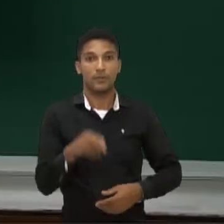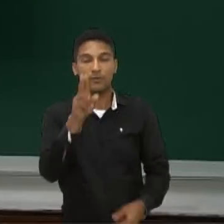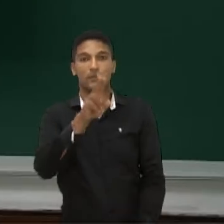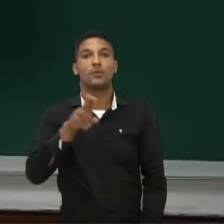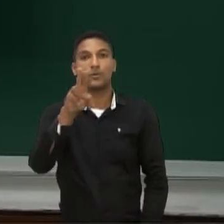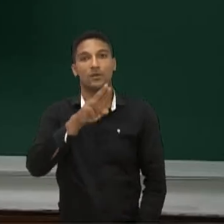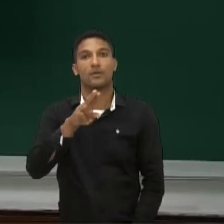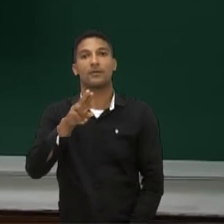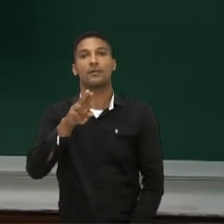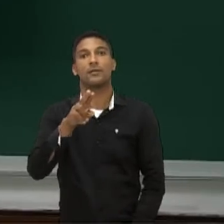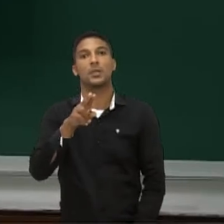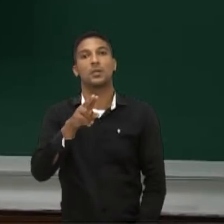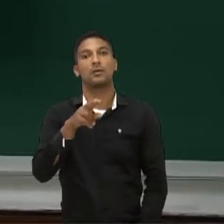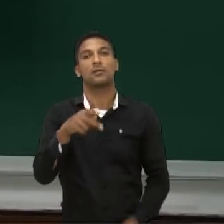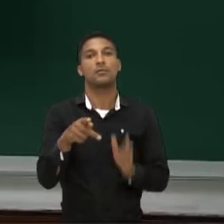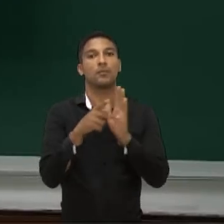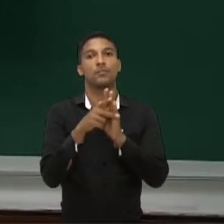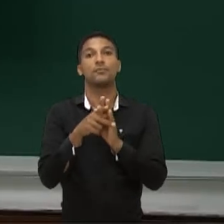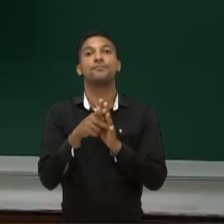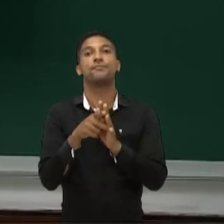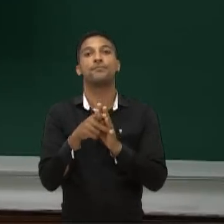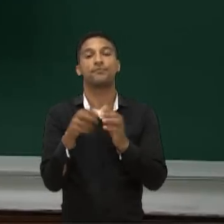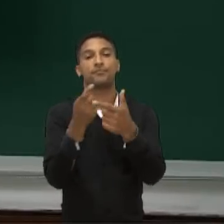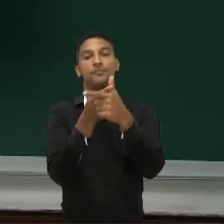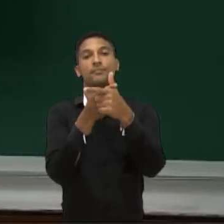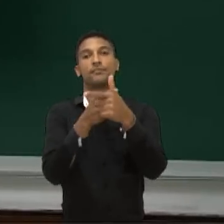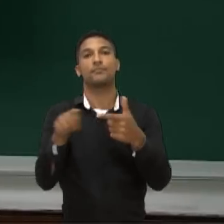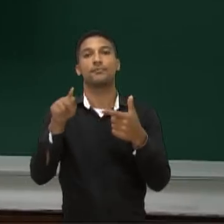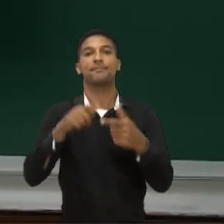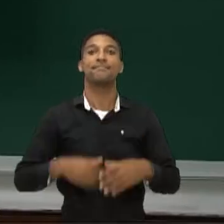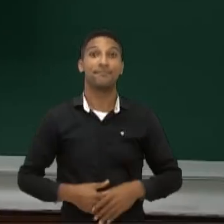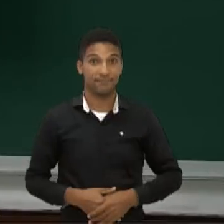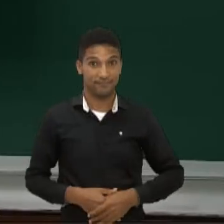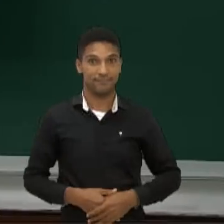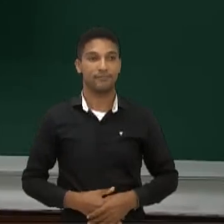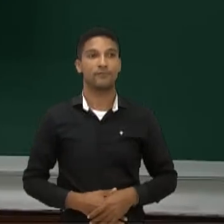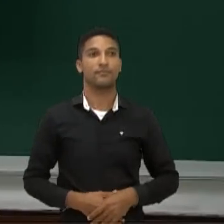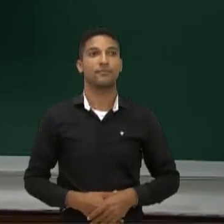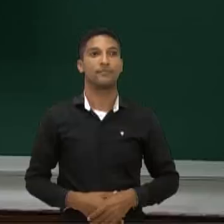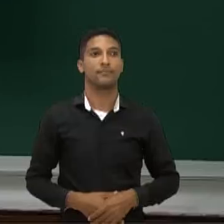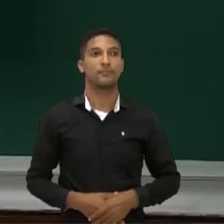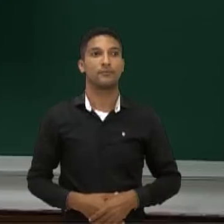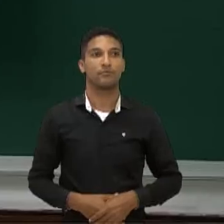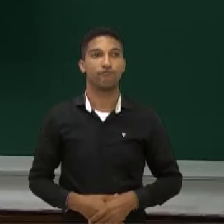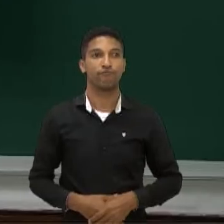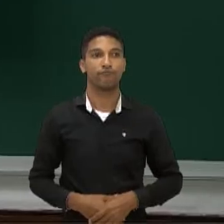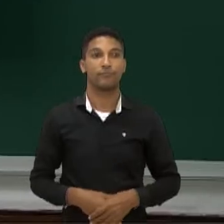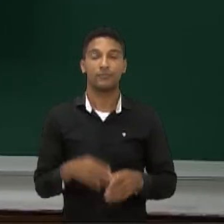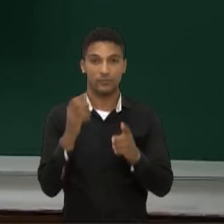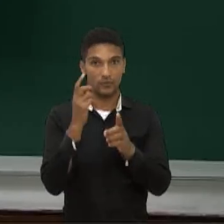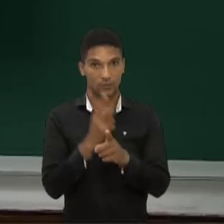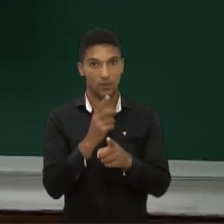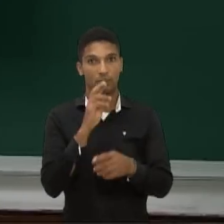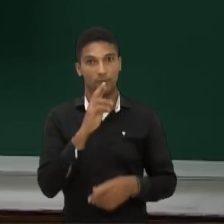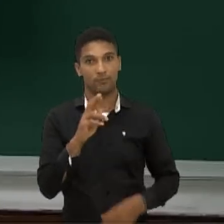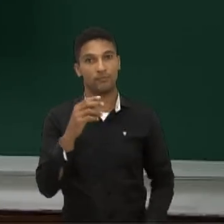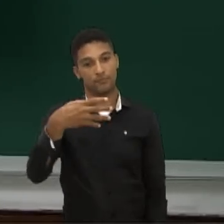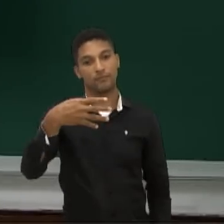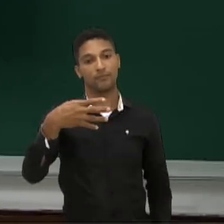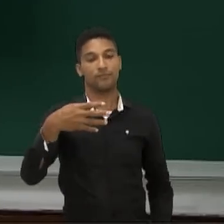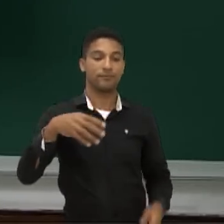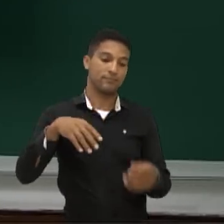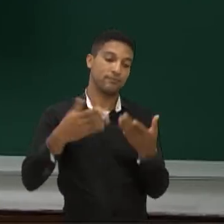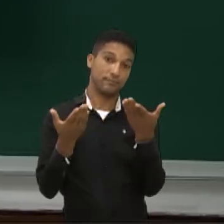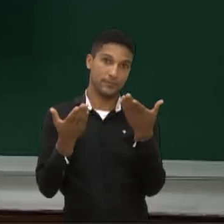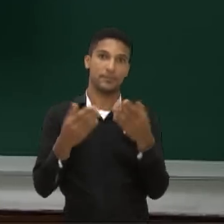Uma divisão, 12 divididos por 3. Eu encontrei o quê? 4. Então, cada ladinho mede